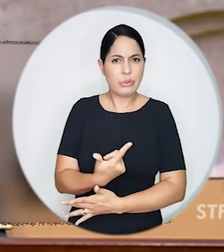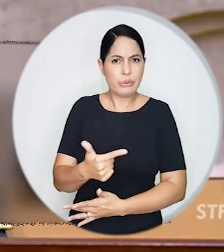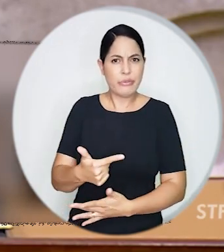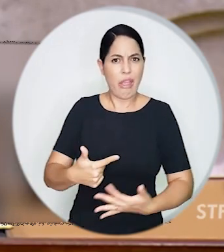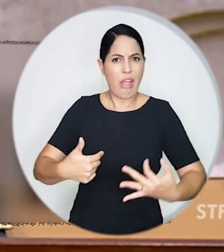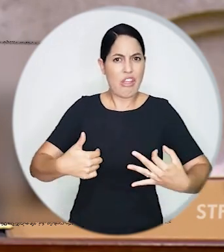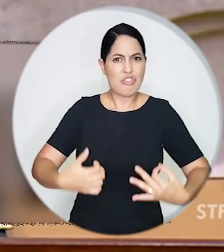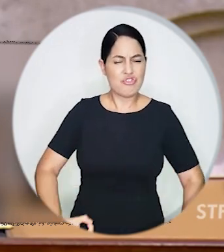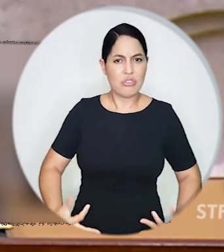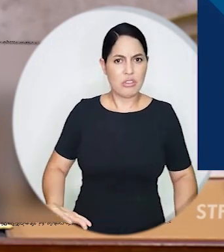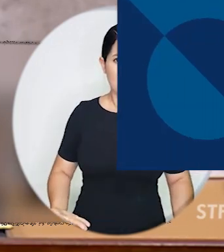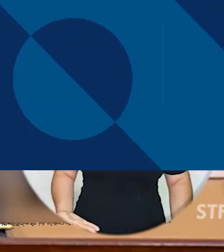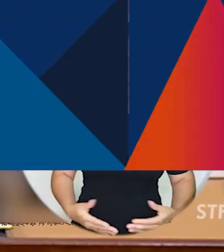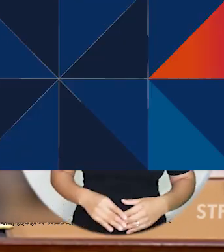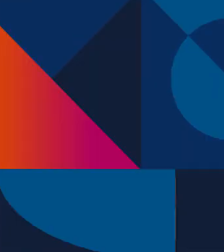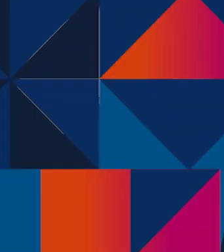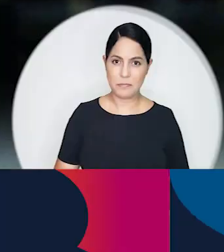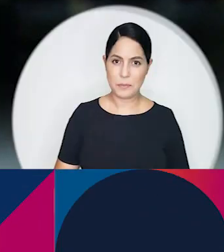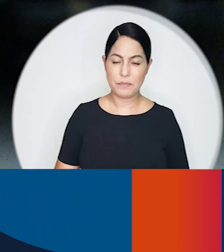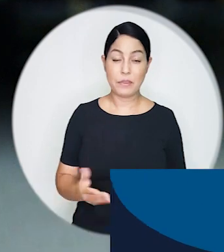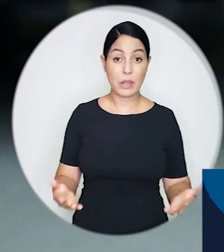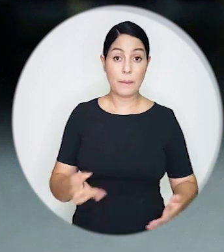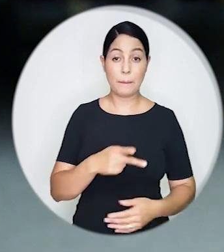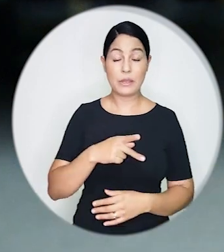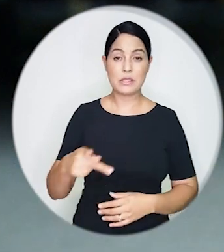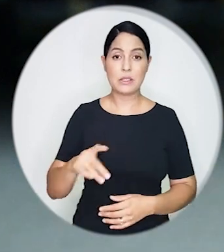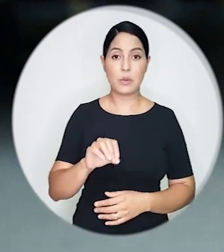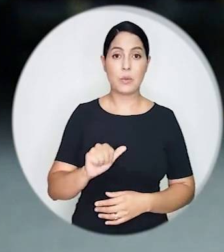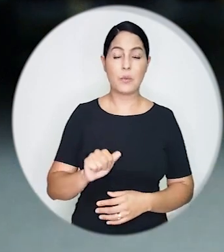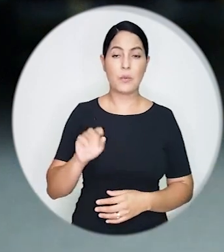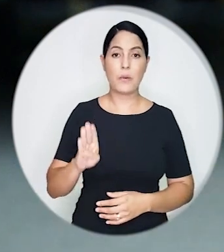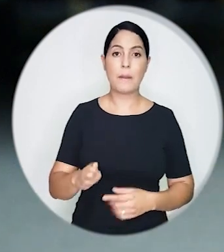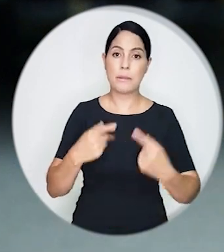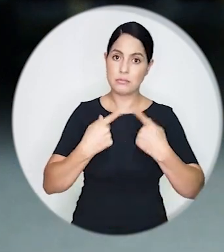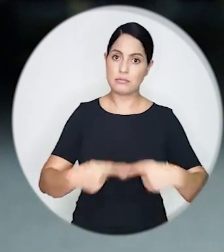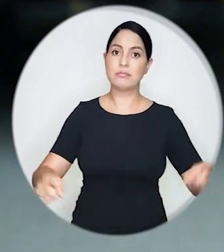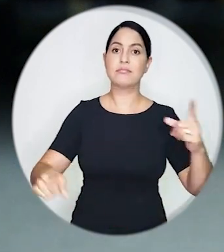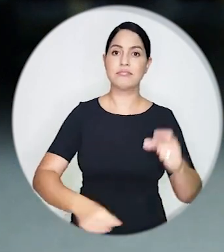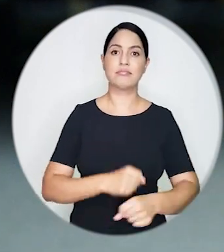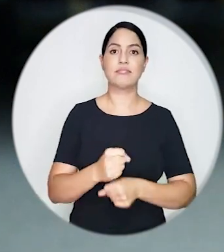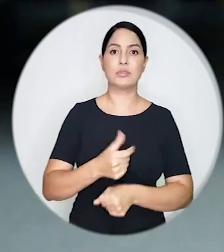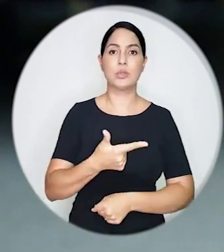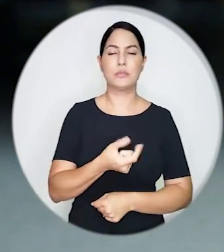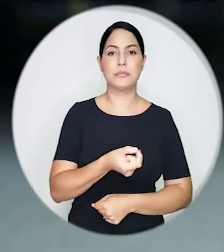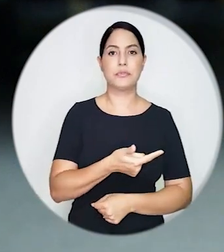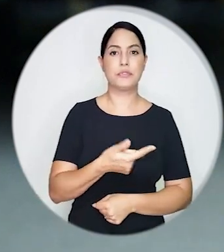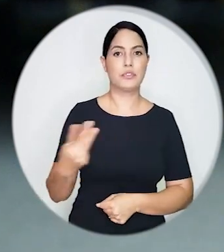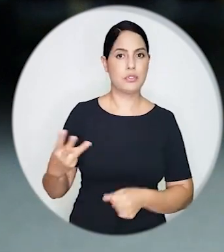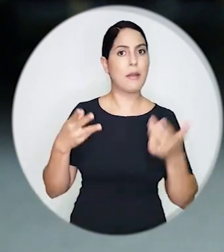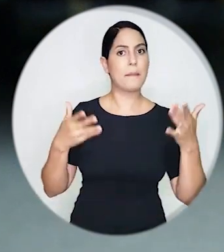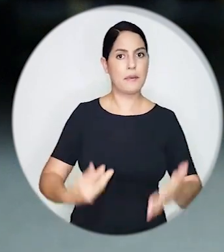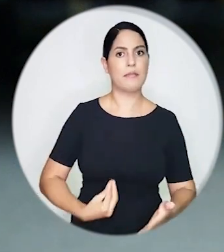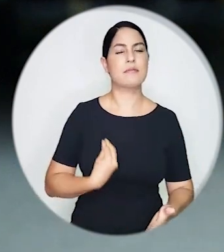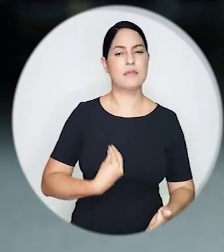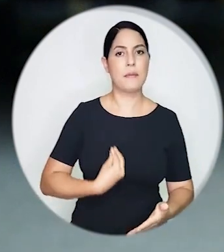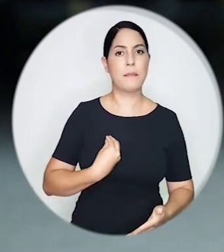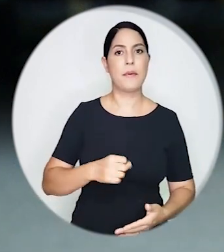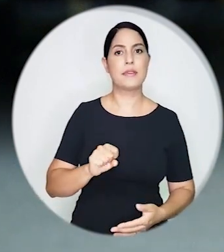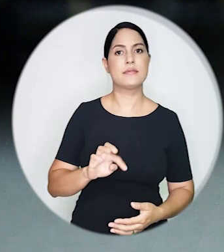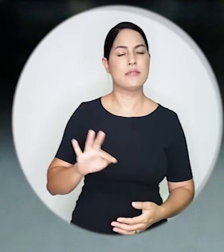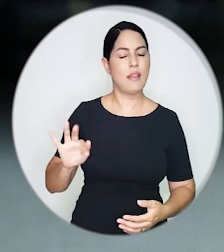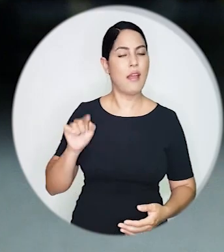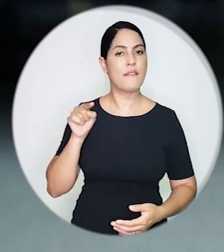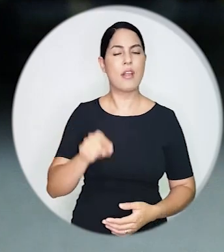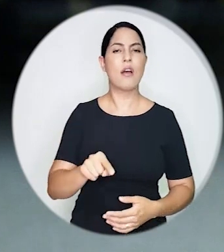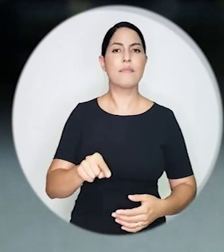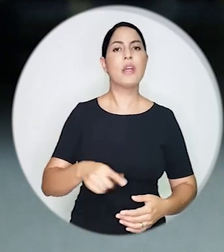tamanha indignidade. O presidente da OAB Nacional também participou da abertura do ano judiciário do